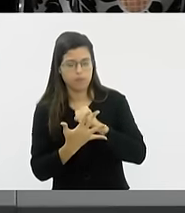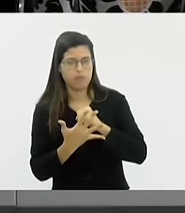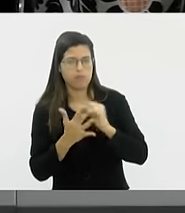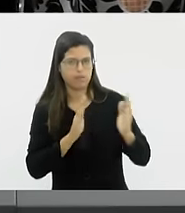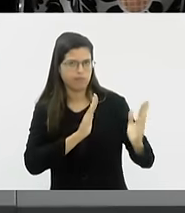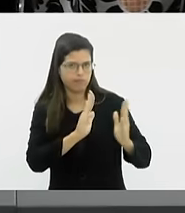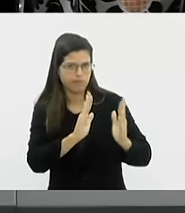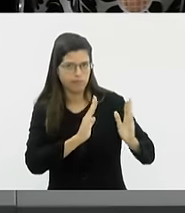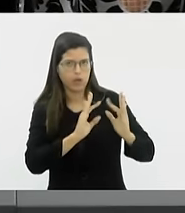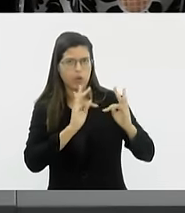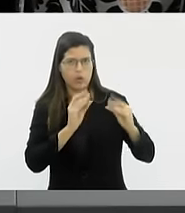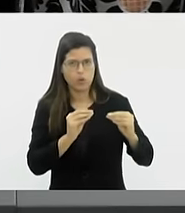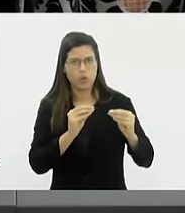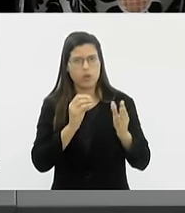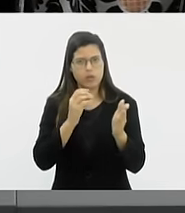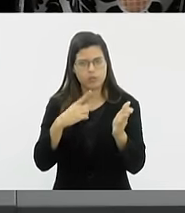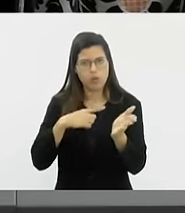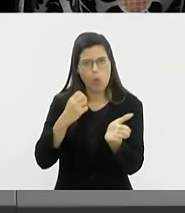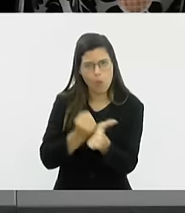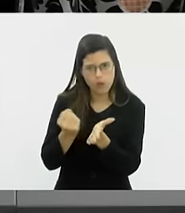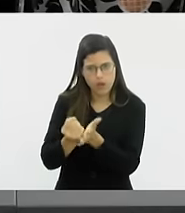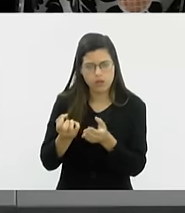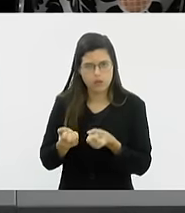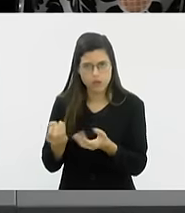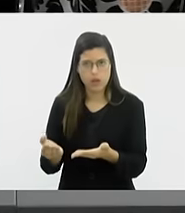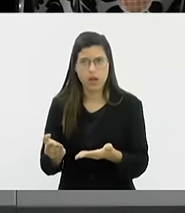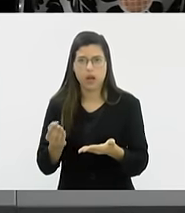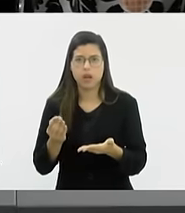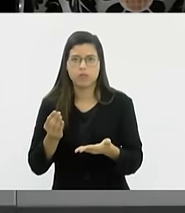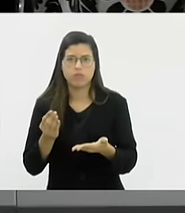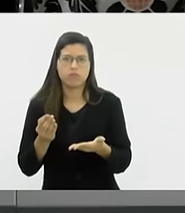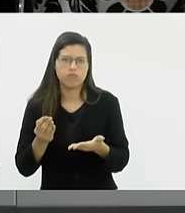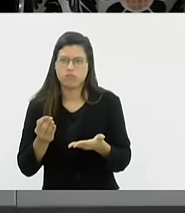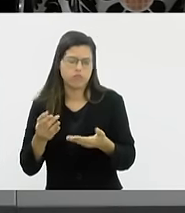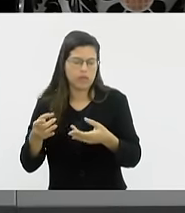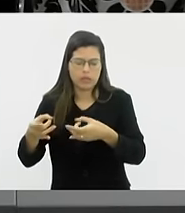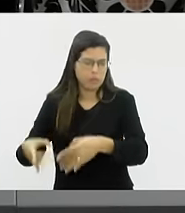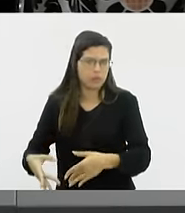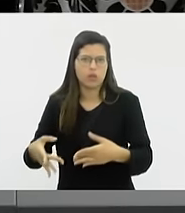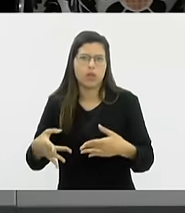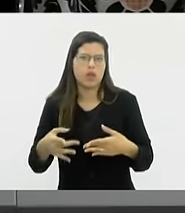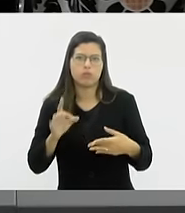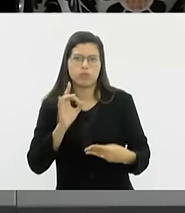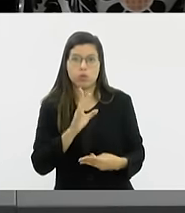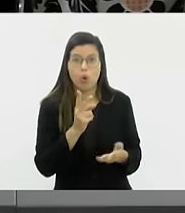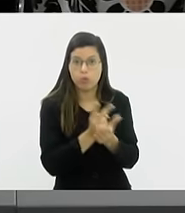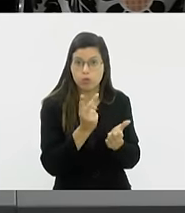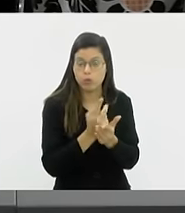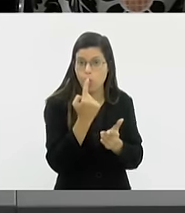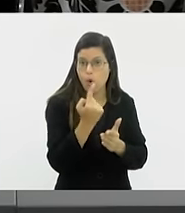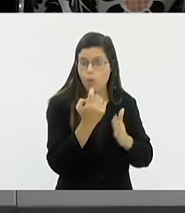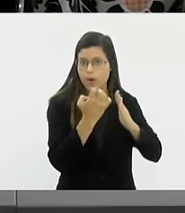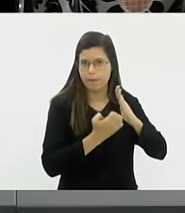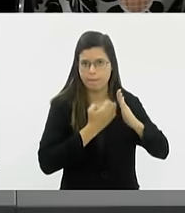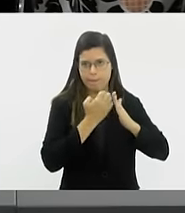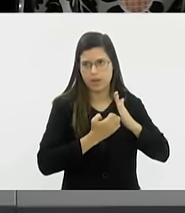todos entregaram o contrato, só permaneceu a empresa APL. E ela assumiu